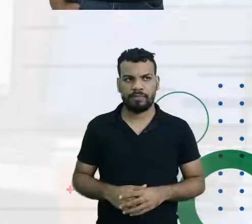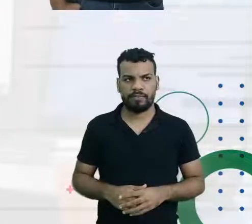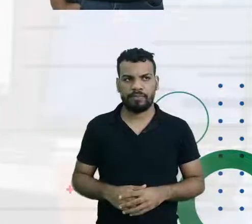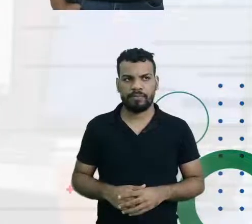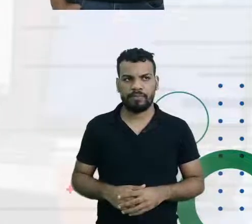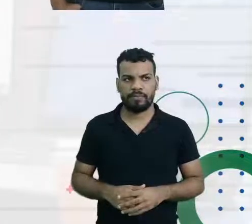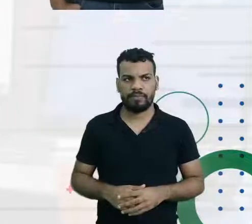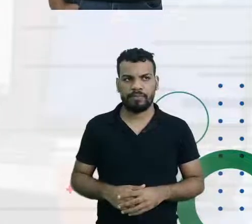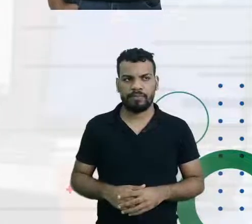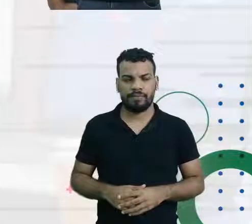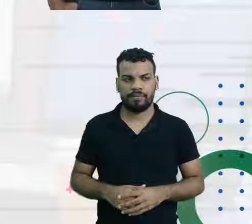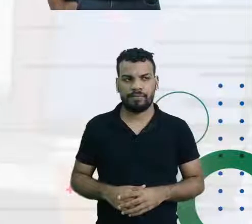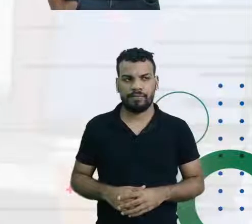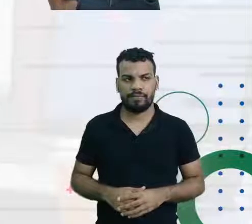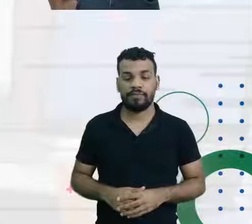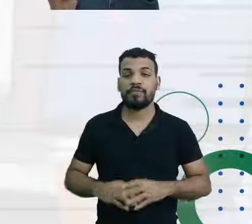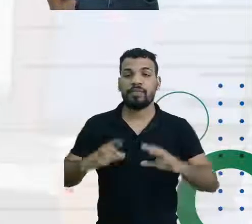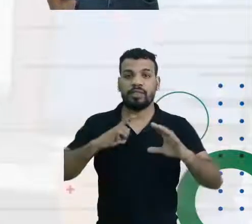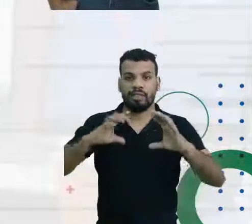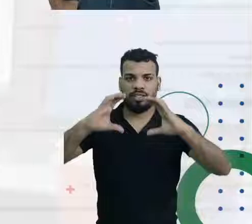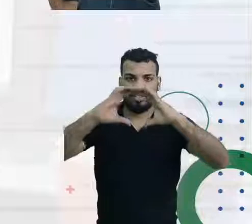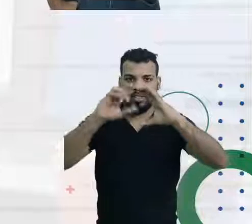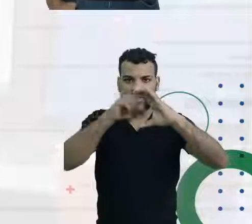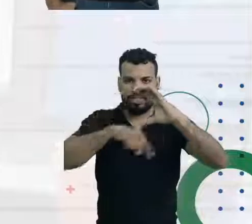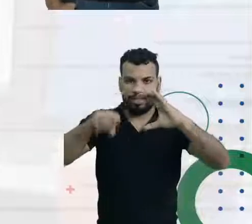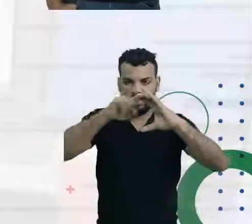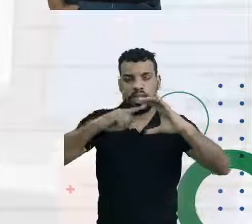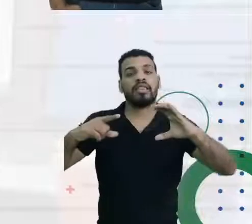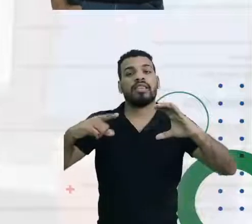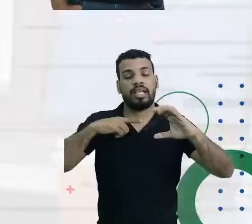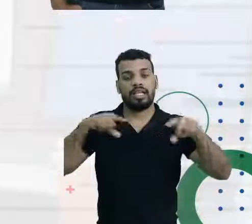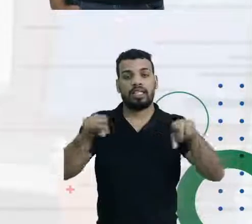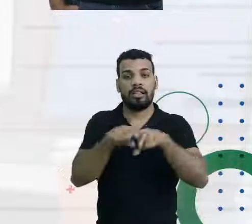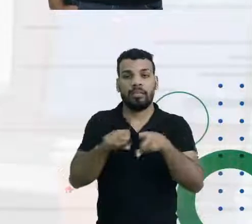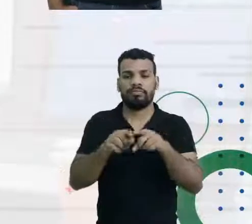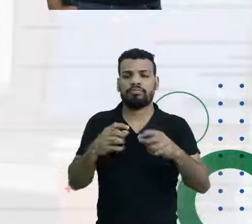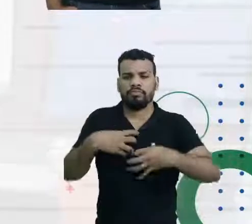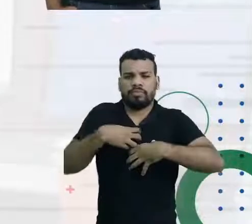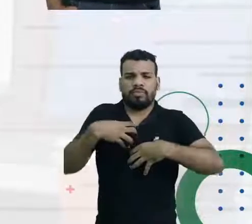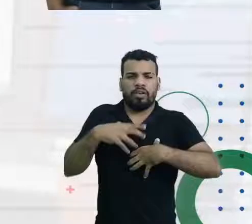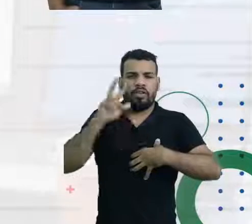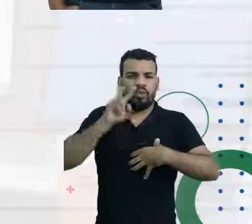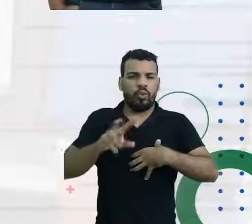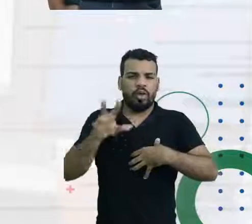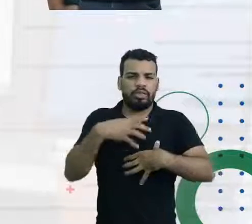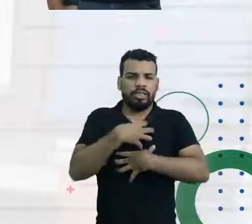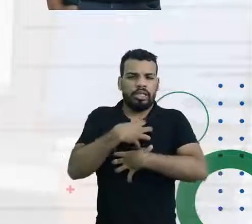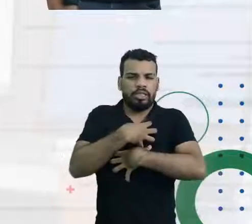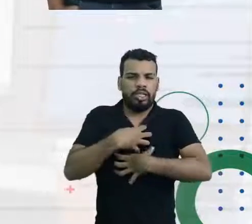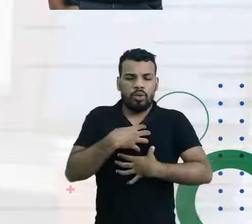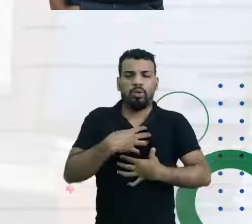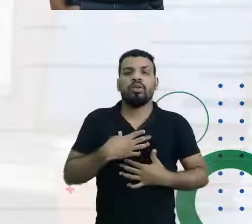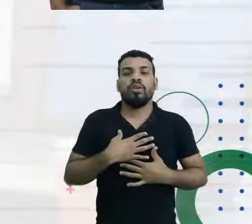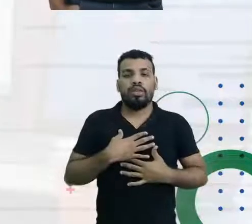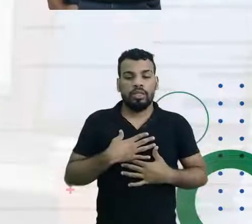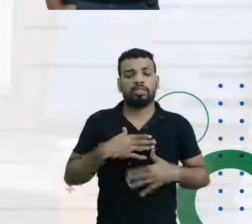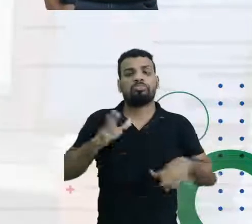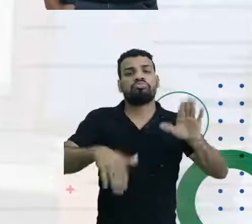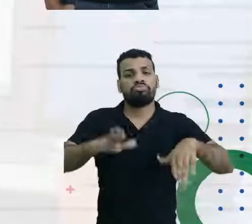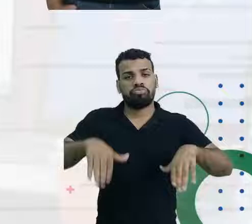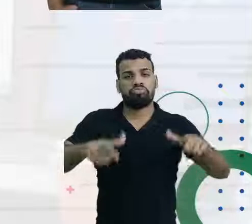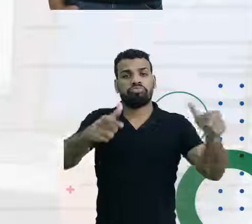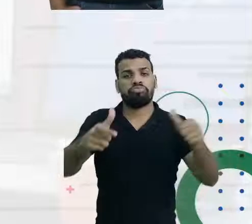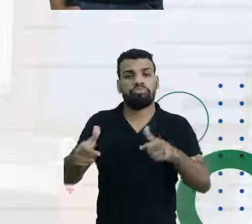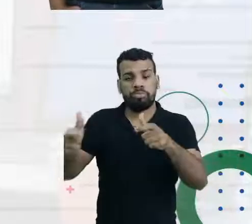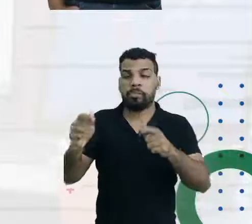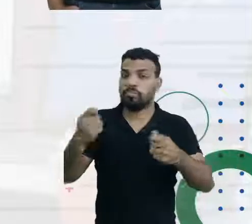Para além do círculo cromático, a gente ainda tem uma base de sensações visuais que variam de um lugar para o outro e a